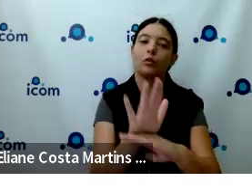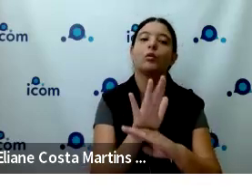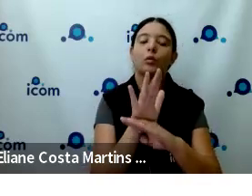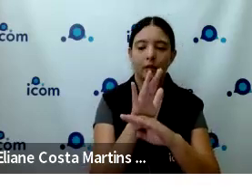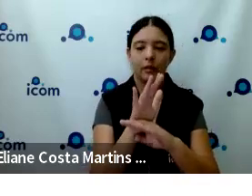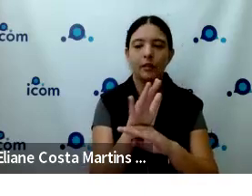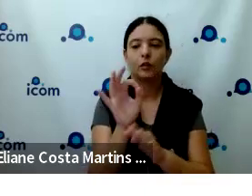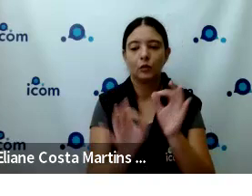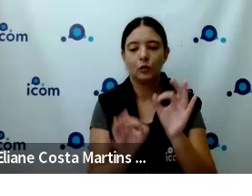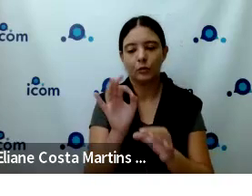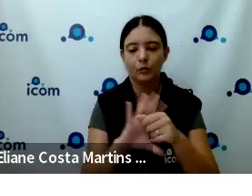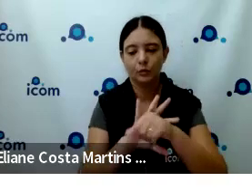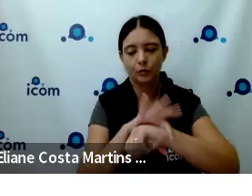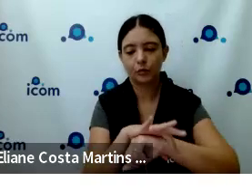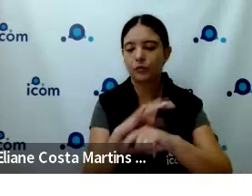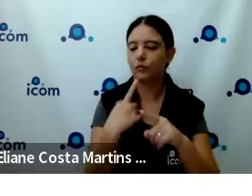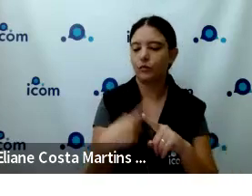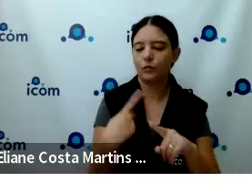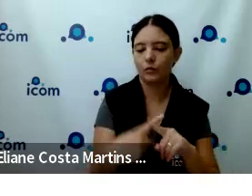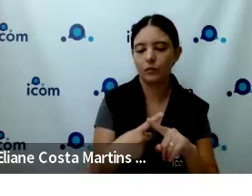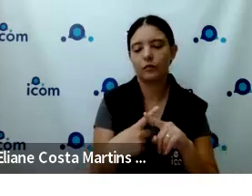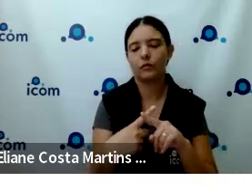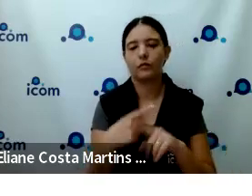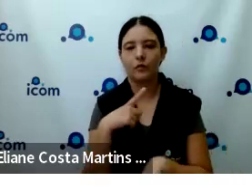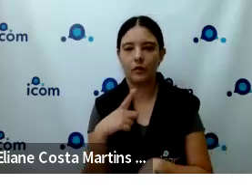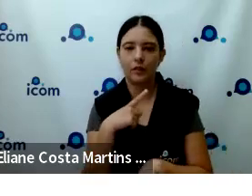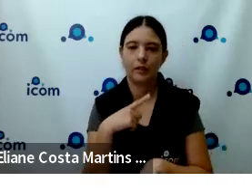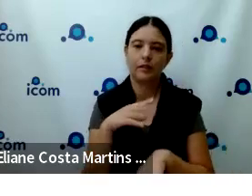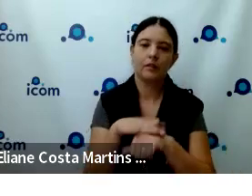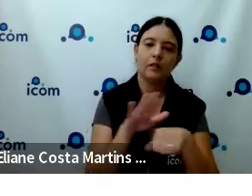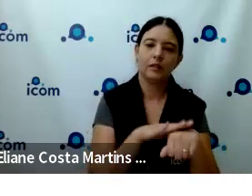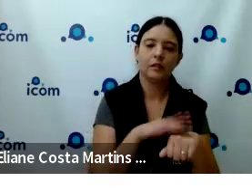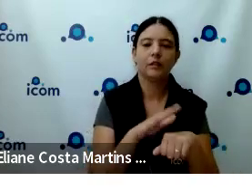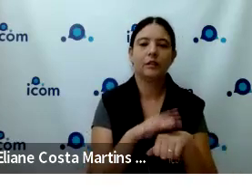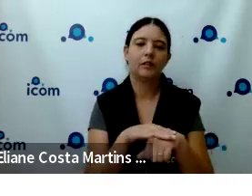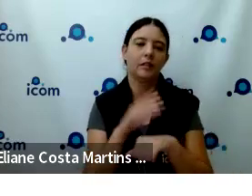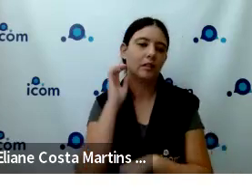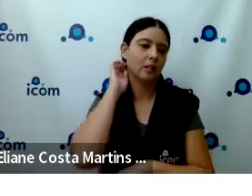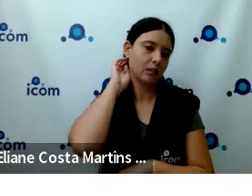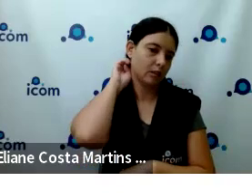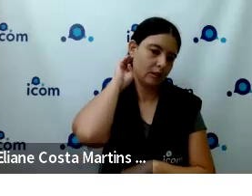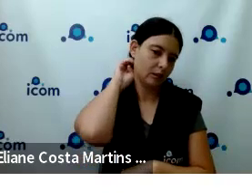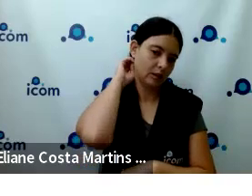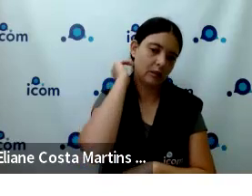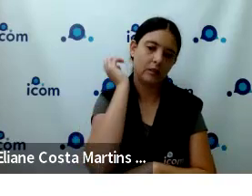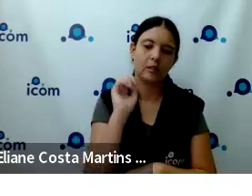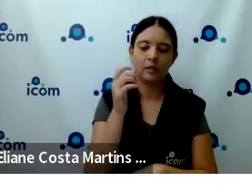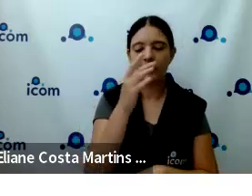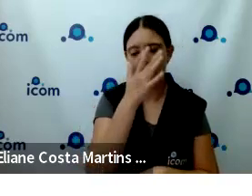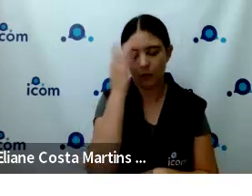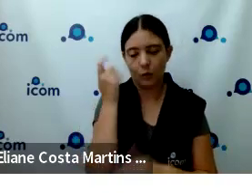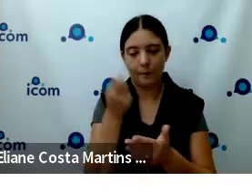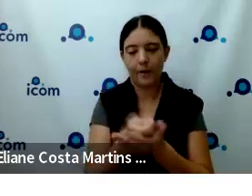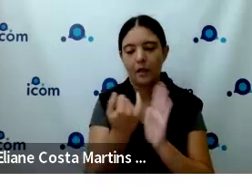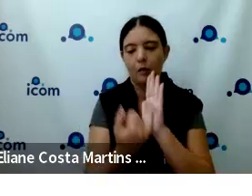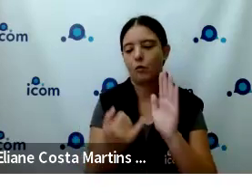segurança jurídica porque é um mecanismo para fazer face à incerteza na liquidação do